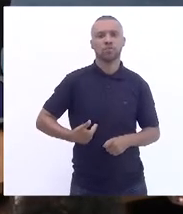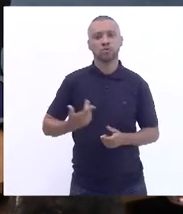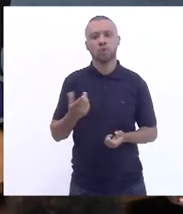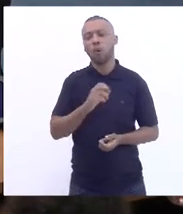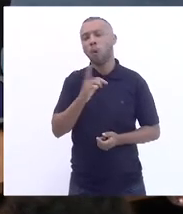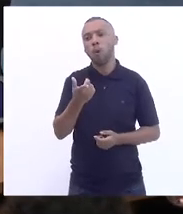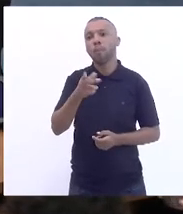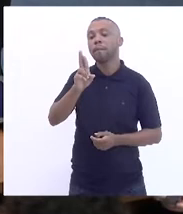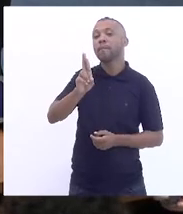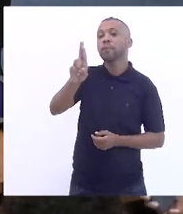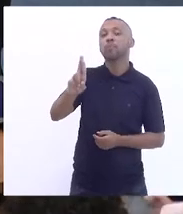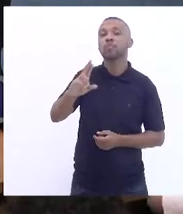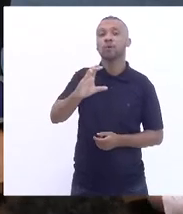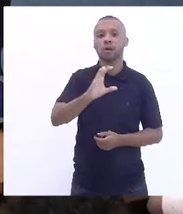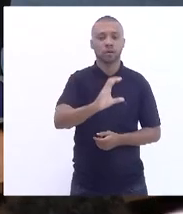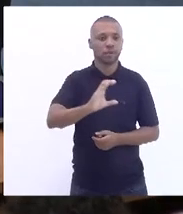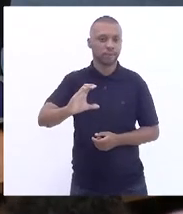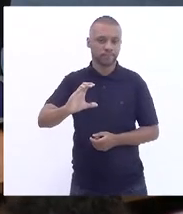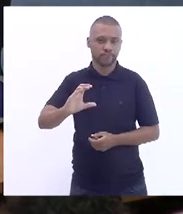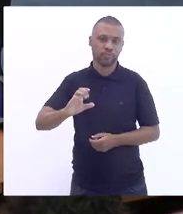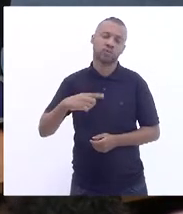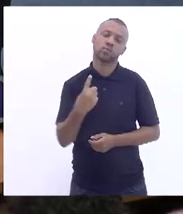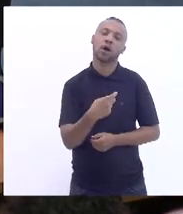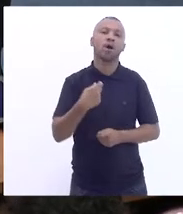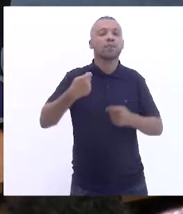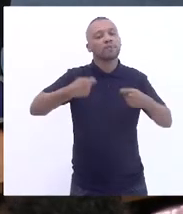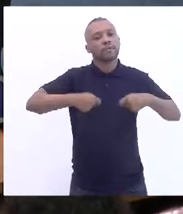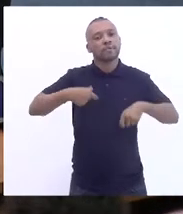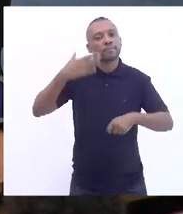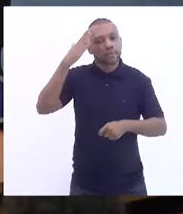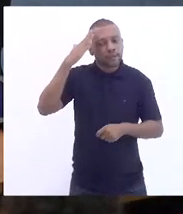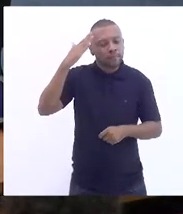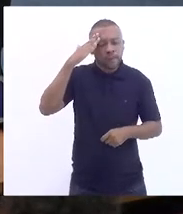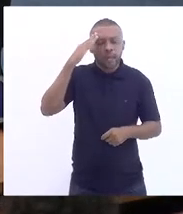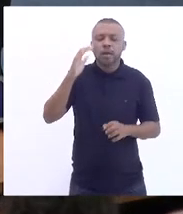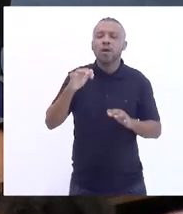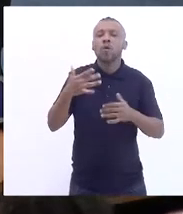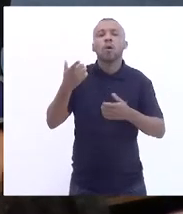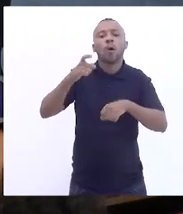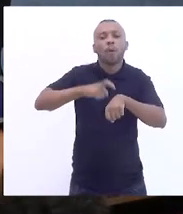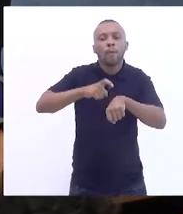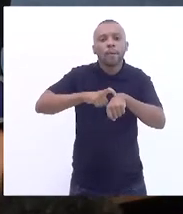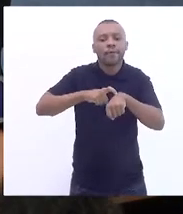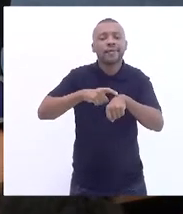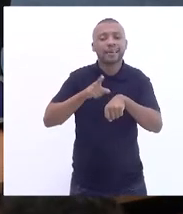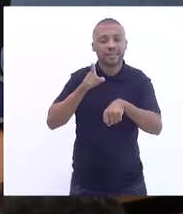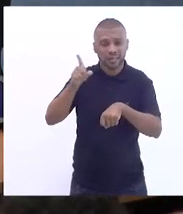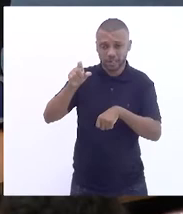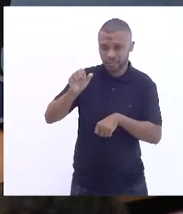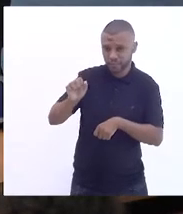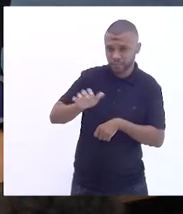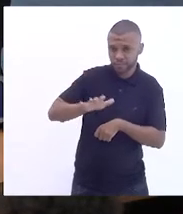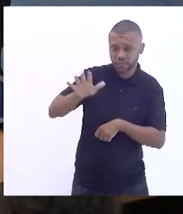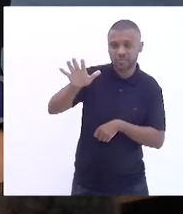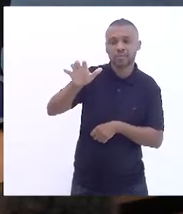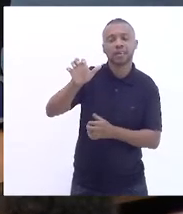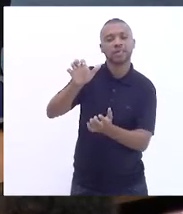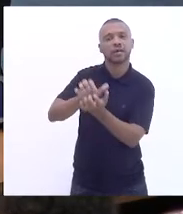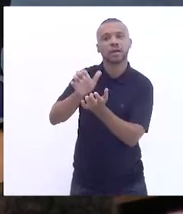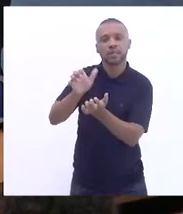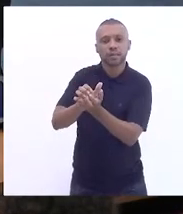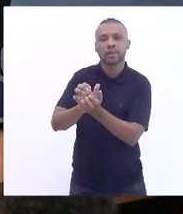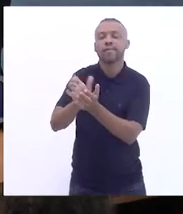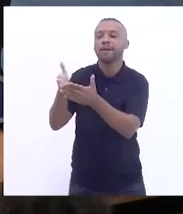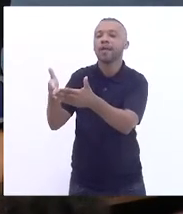Governador então a gente precisa saber e quando saíram de lá do jacarezinho o BOPE